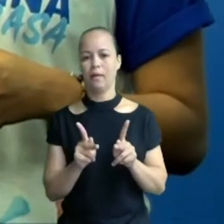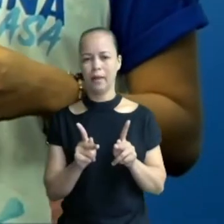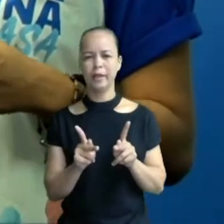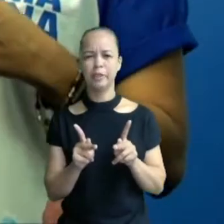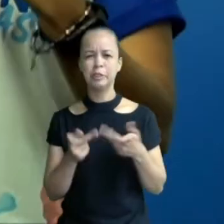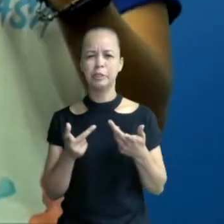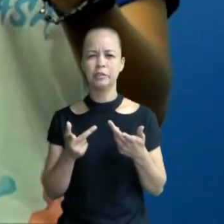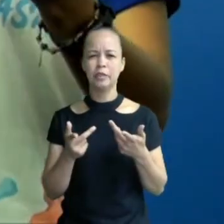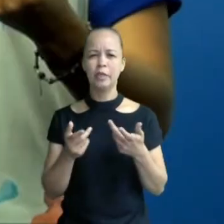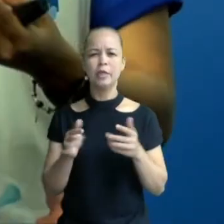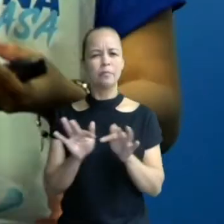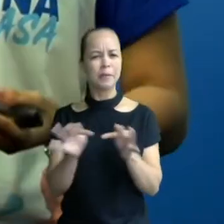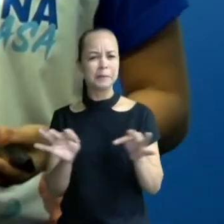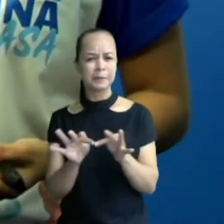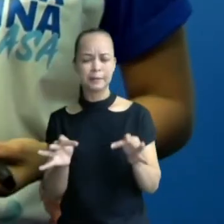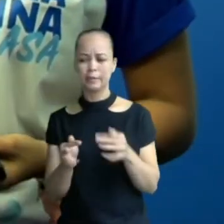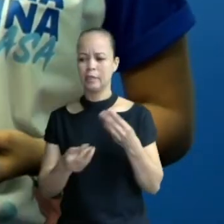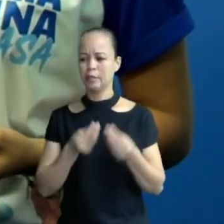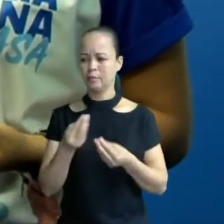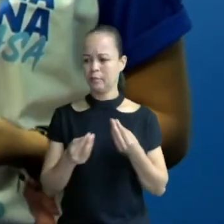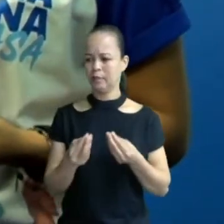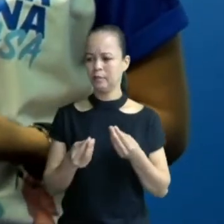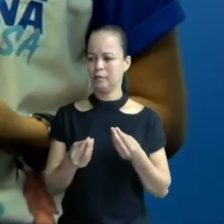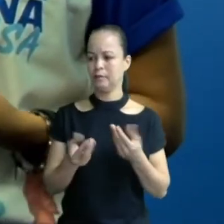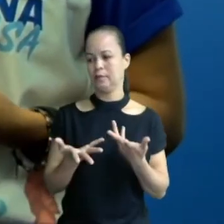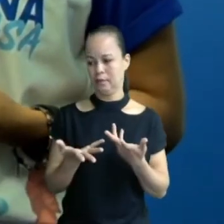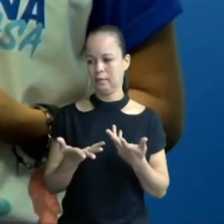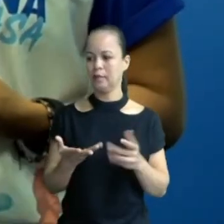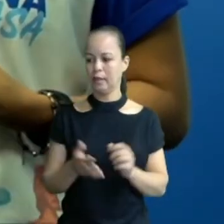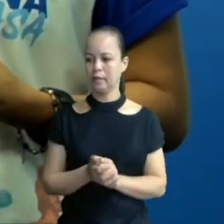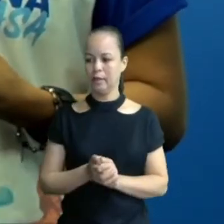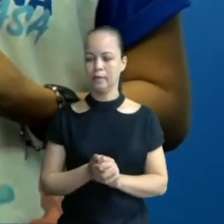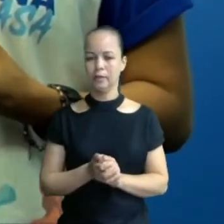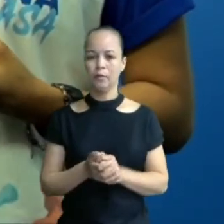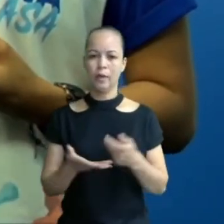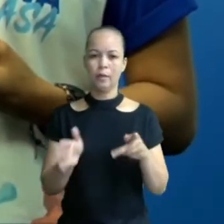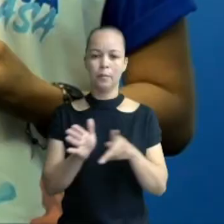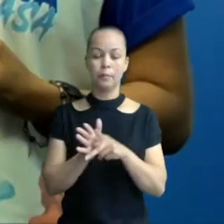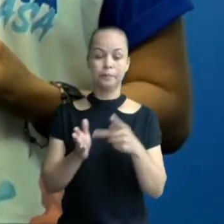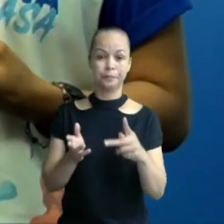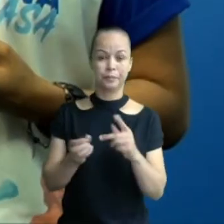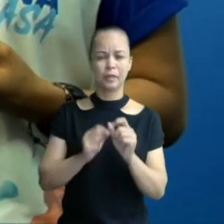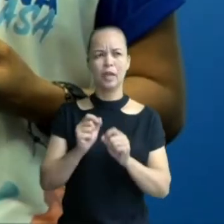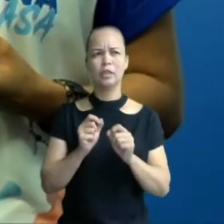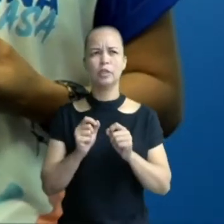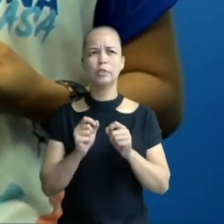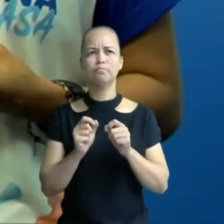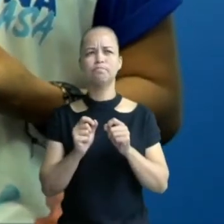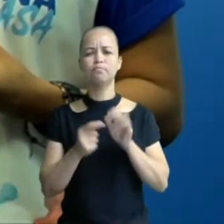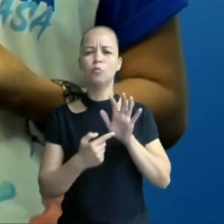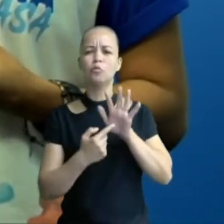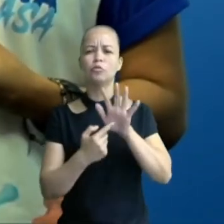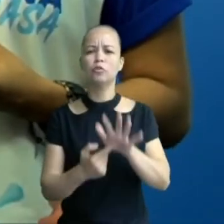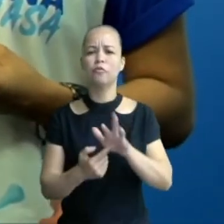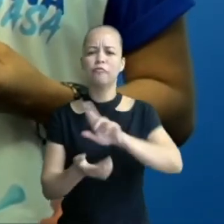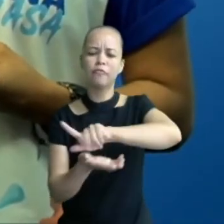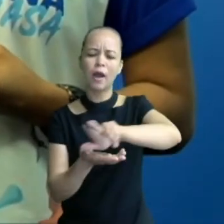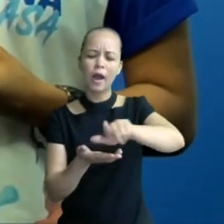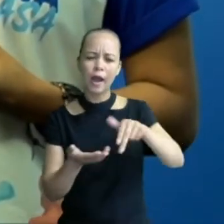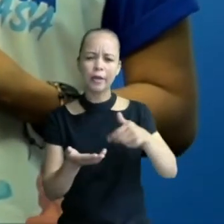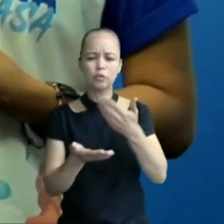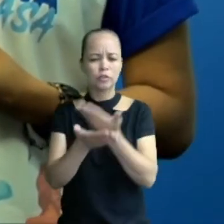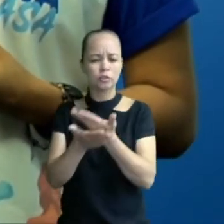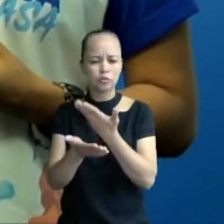trouxe, ele permitiu as outras religiões aqui no nosso Brasil. Ele trouxe vários estudos científicos. O